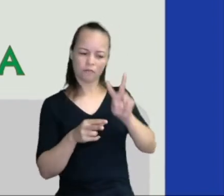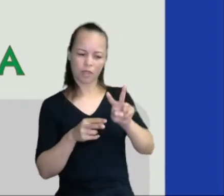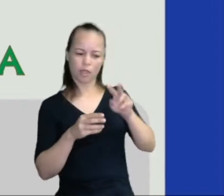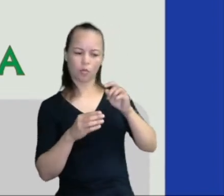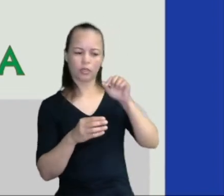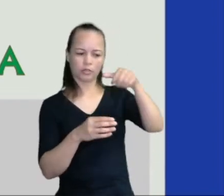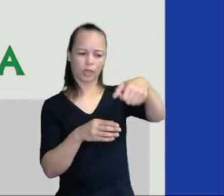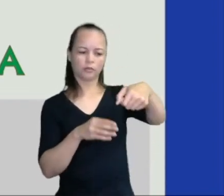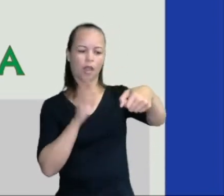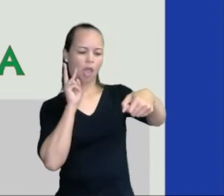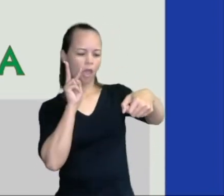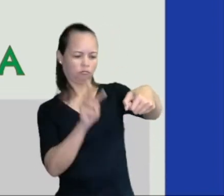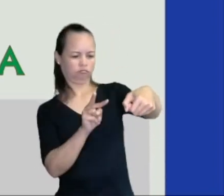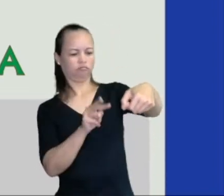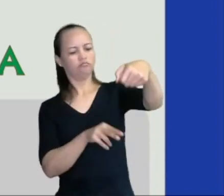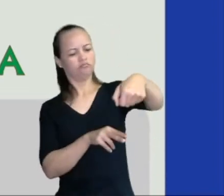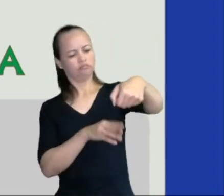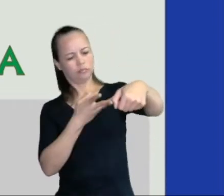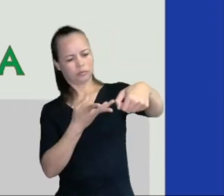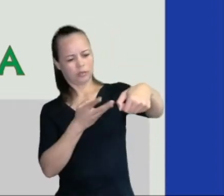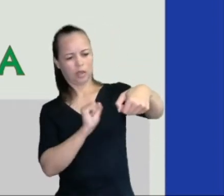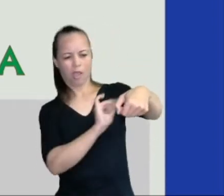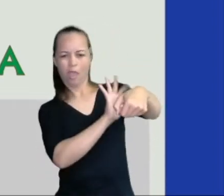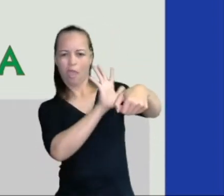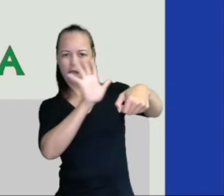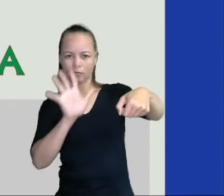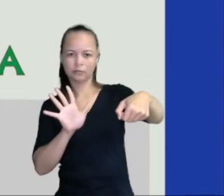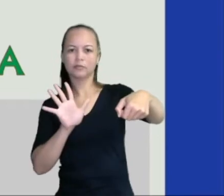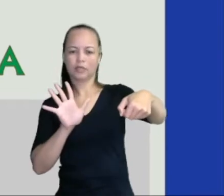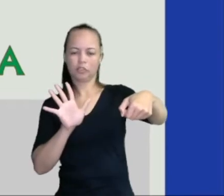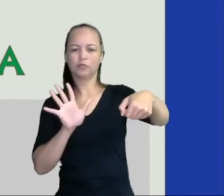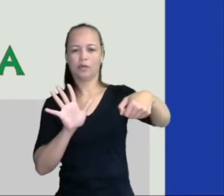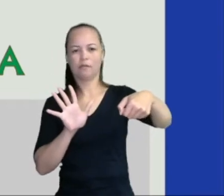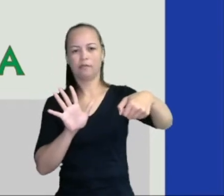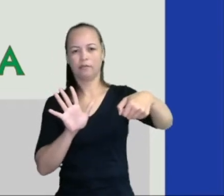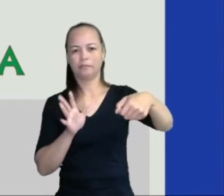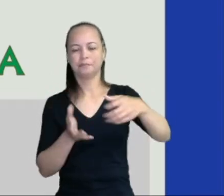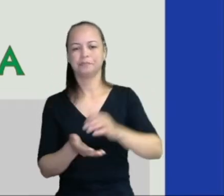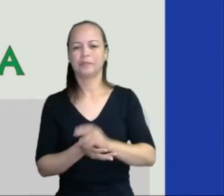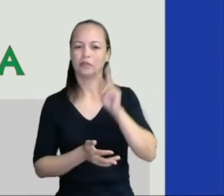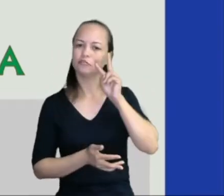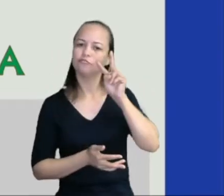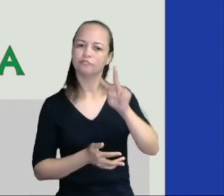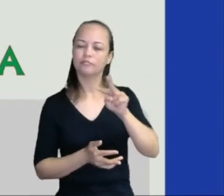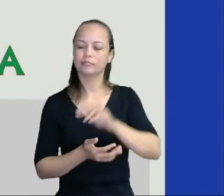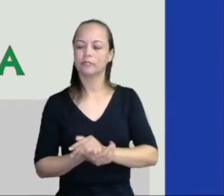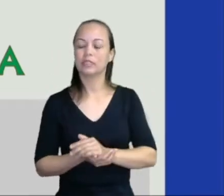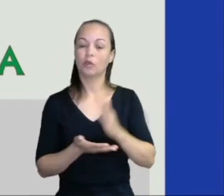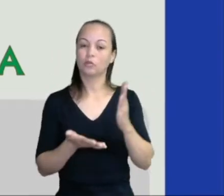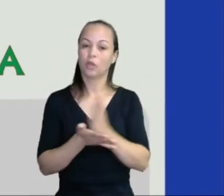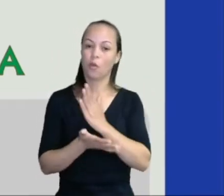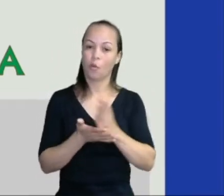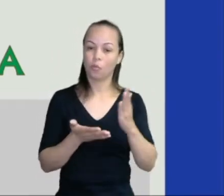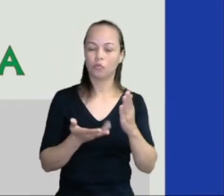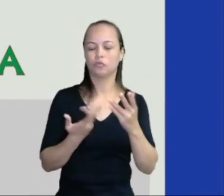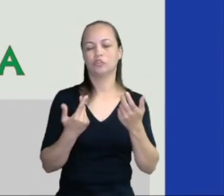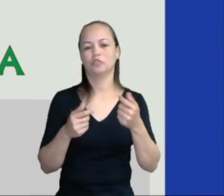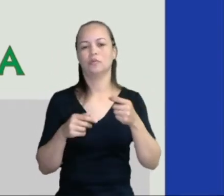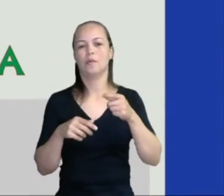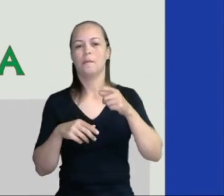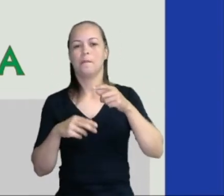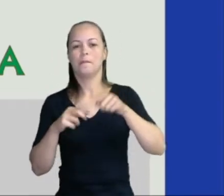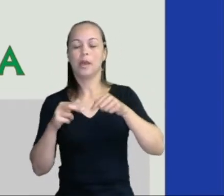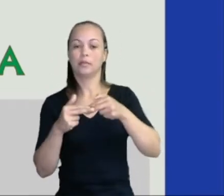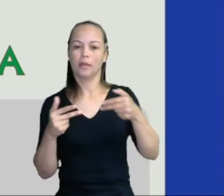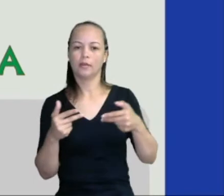o que está dentro? Sim, porque aquele saquinho é um saquinho transparente. Então, alguns materiais são